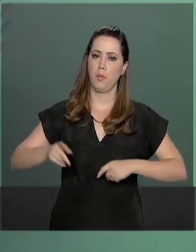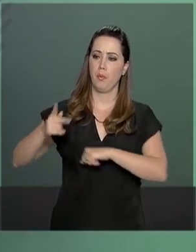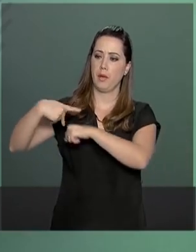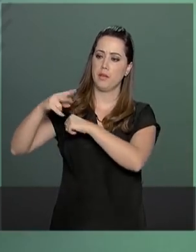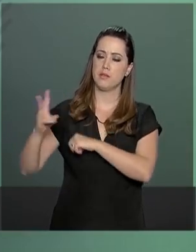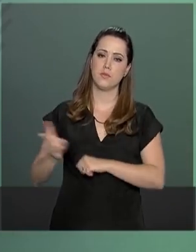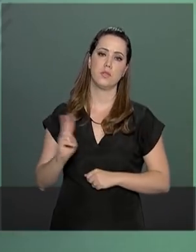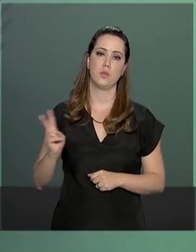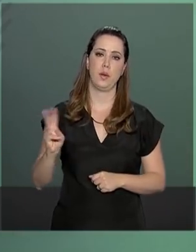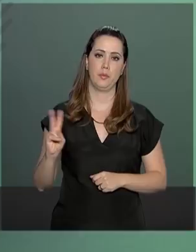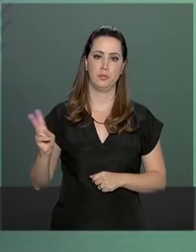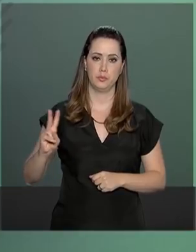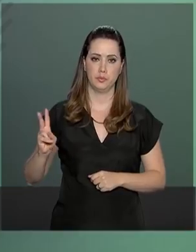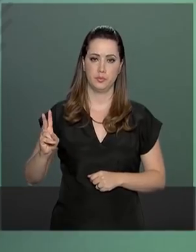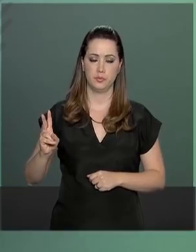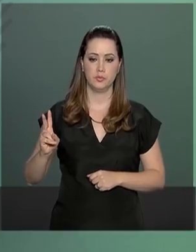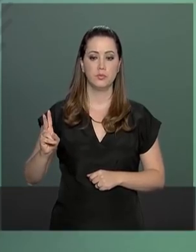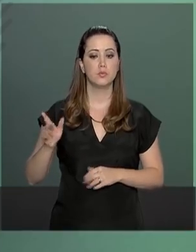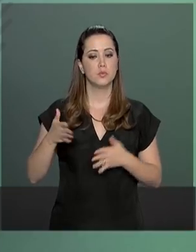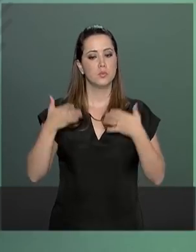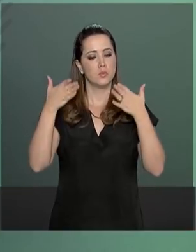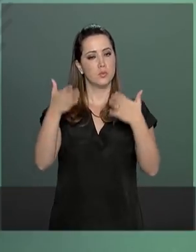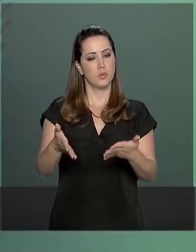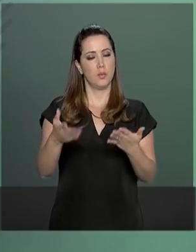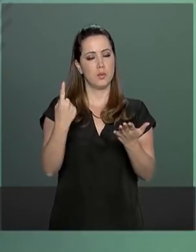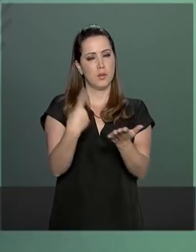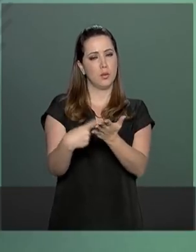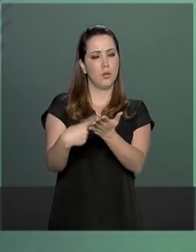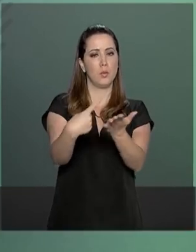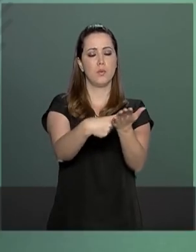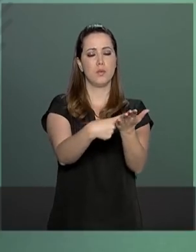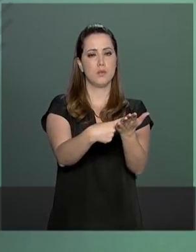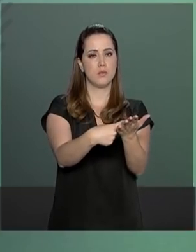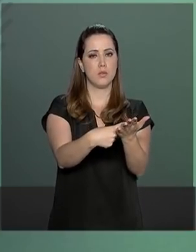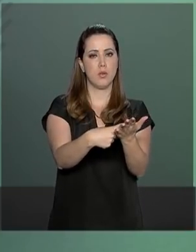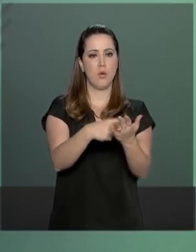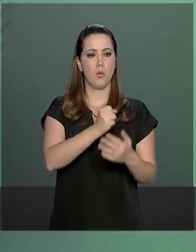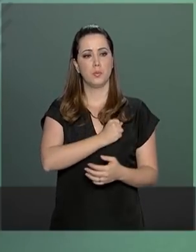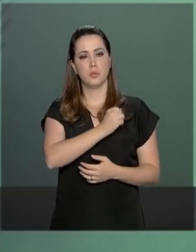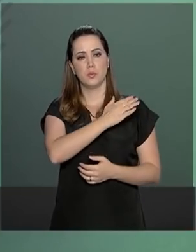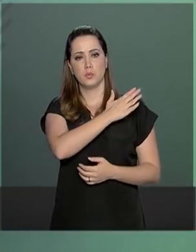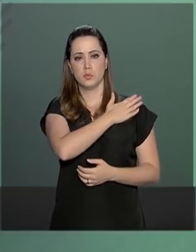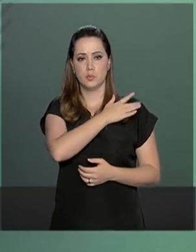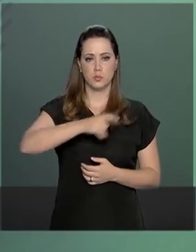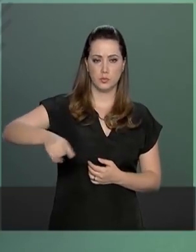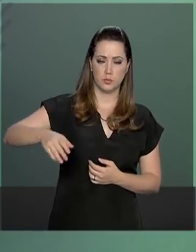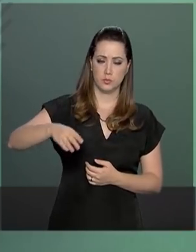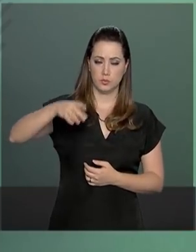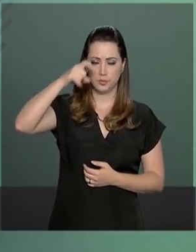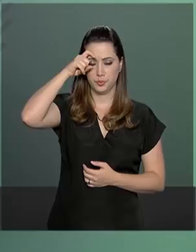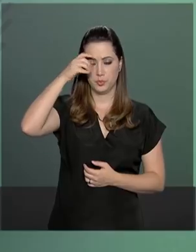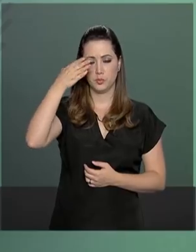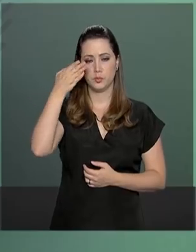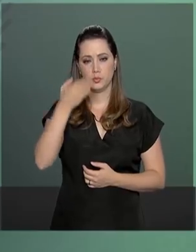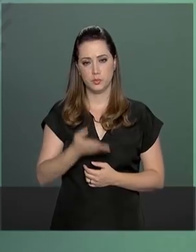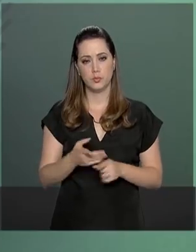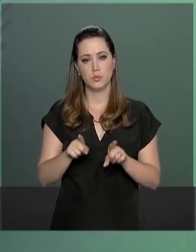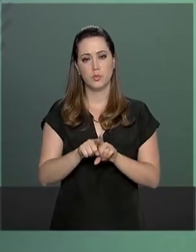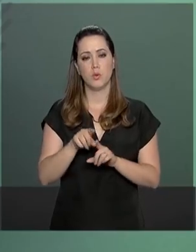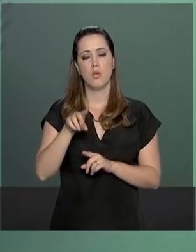venezuela participaram da agenda o vice presidente da república general